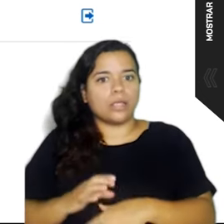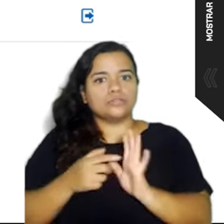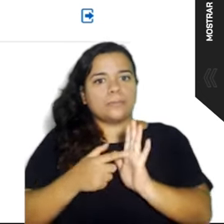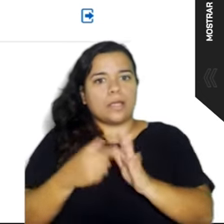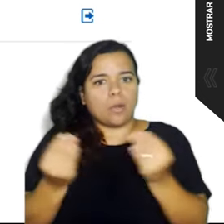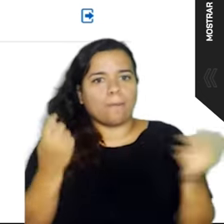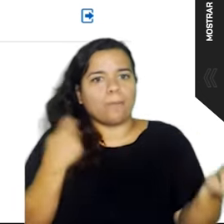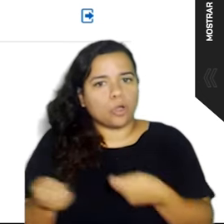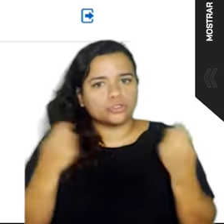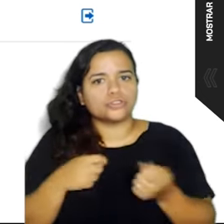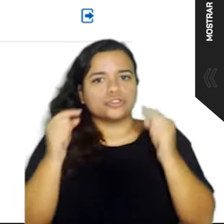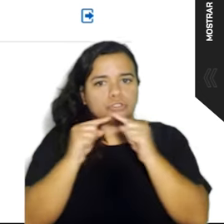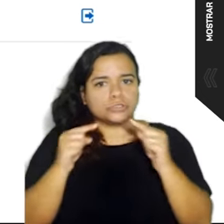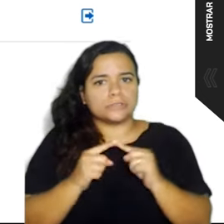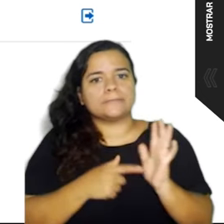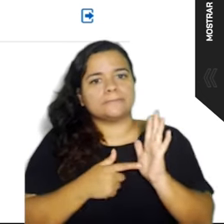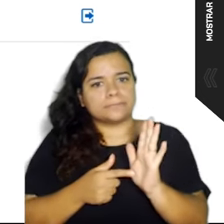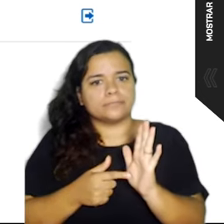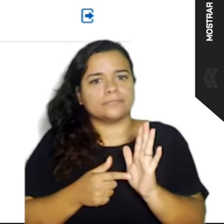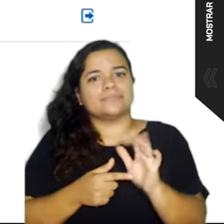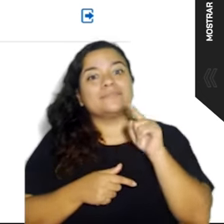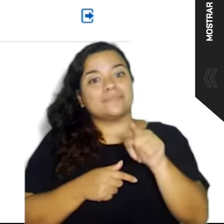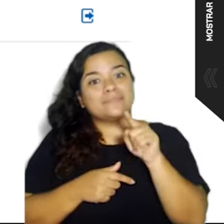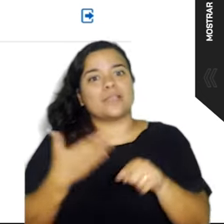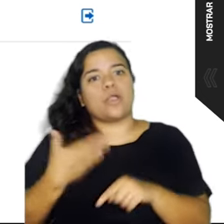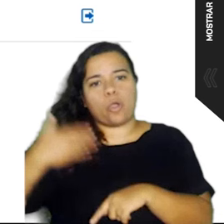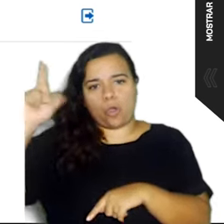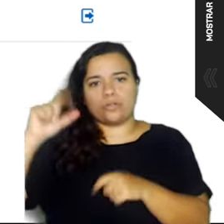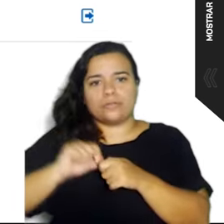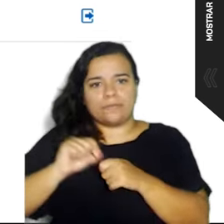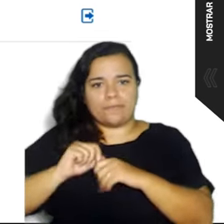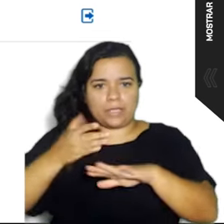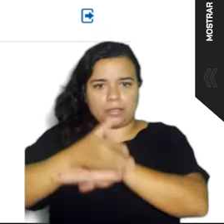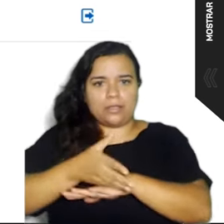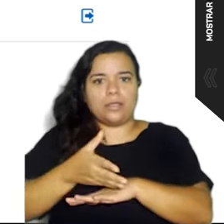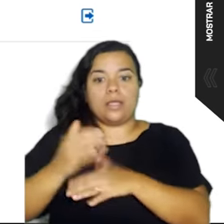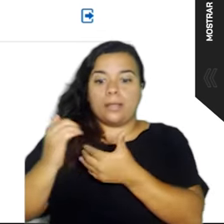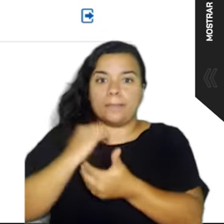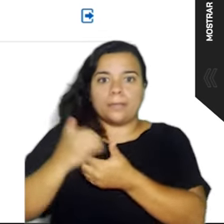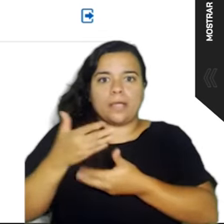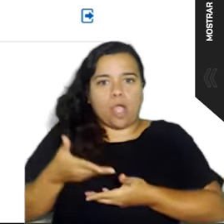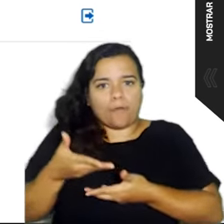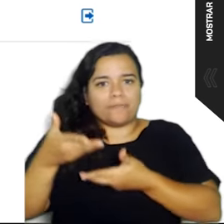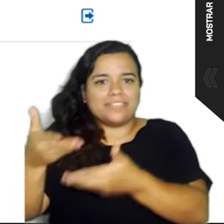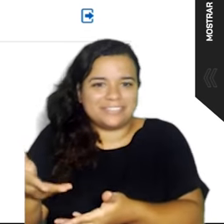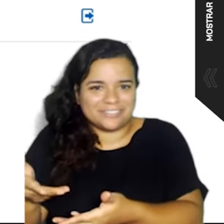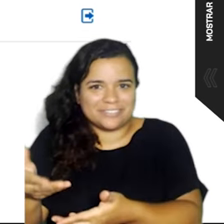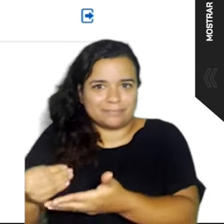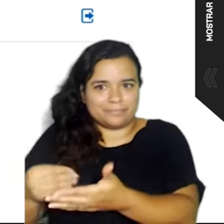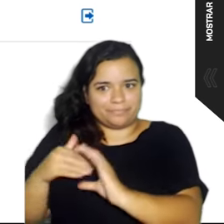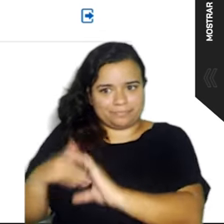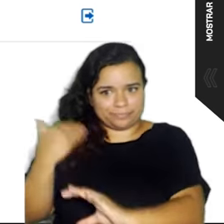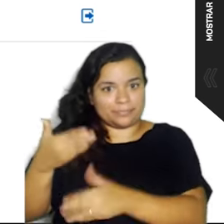clientes para ver como é o dia a dia né E aí um colega fez o dele e me mandou um convite ele chegou aqui